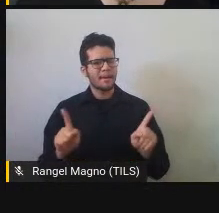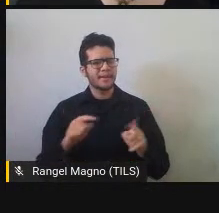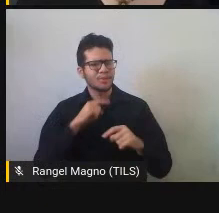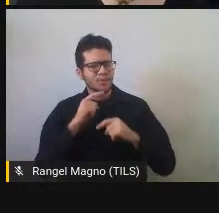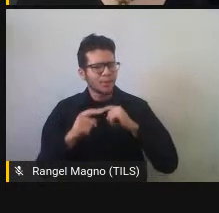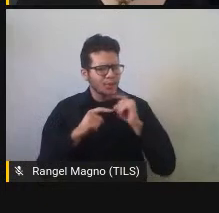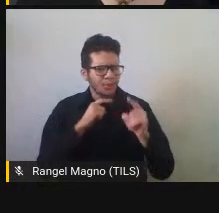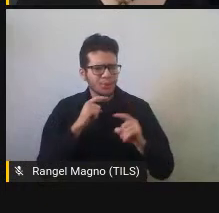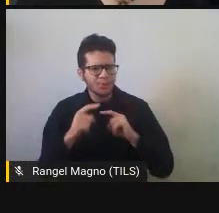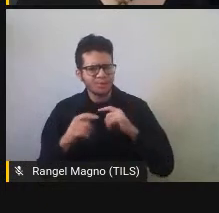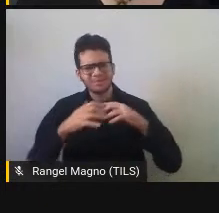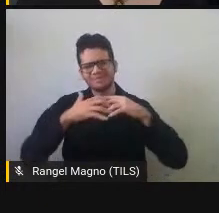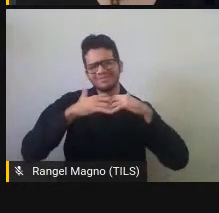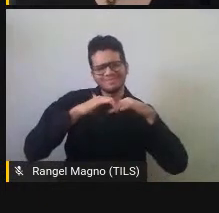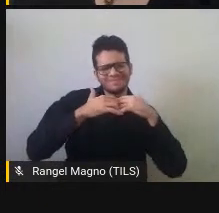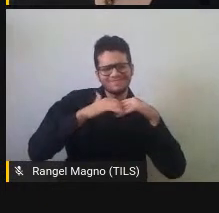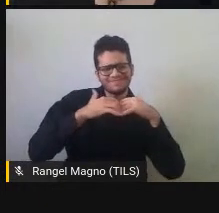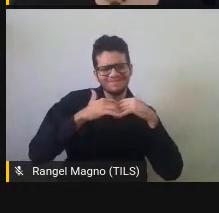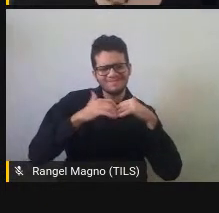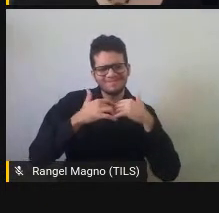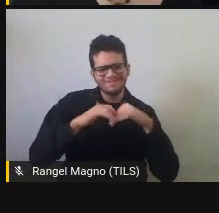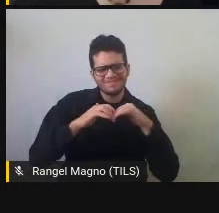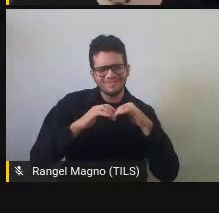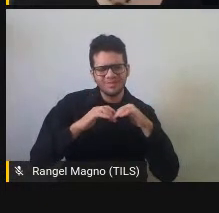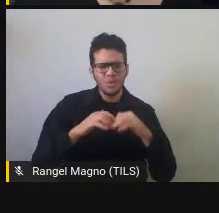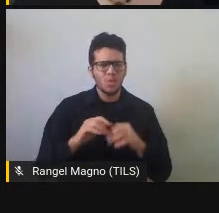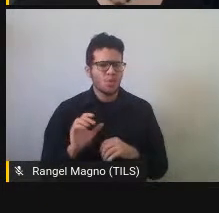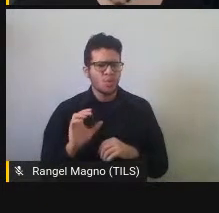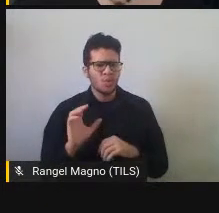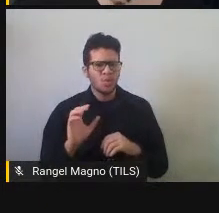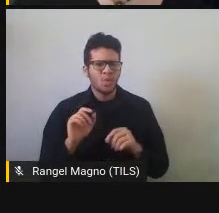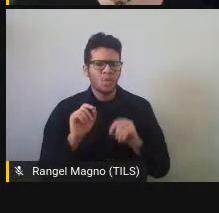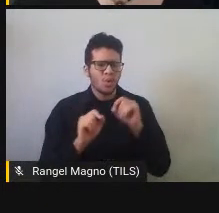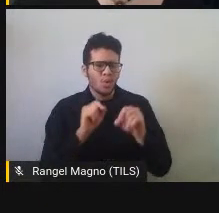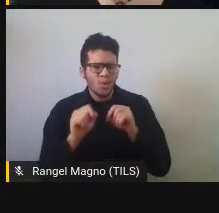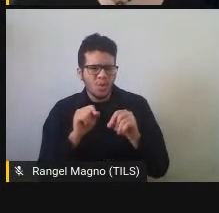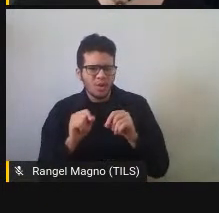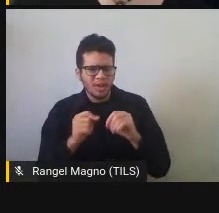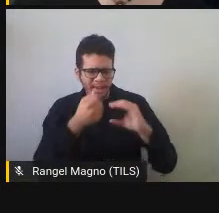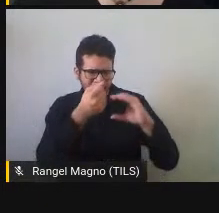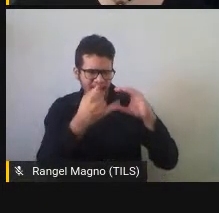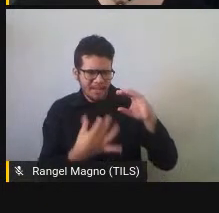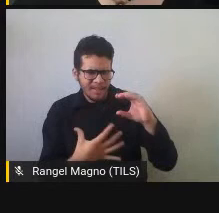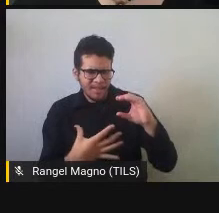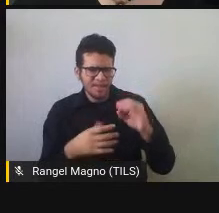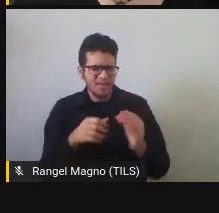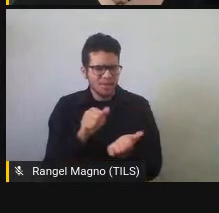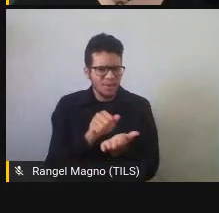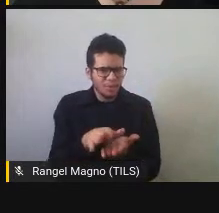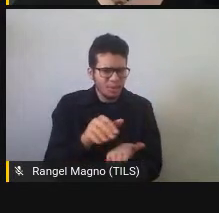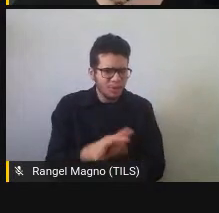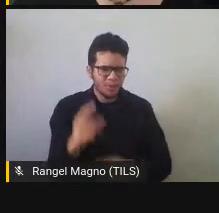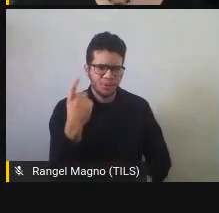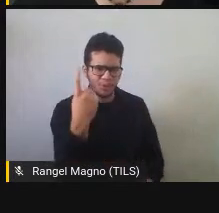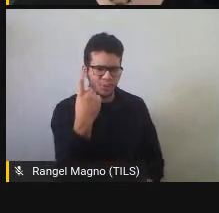origem das reflexões que constituem o seu único livro publicado o lugar que Steinberg ocupa enquanto destinatário do